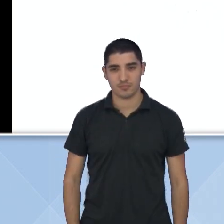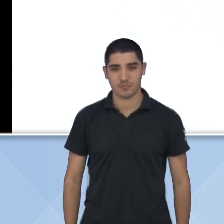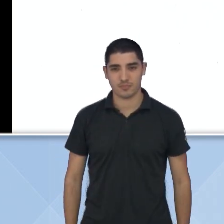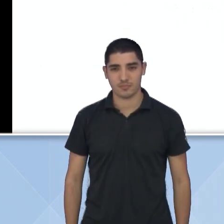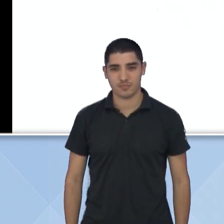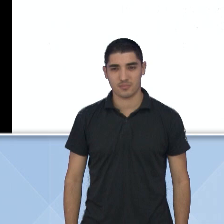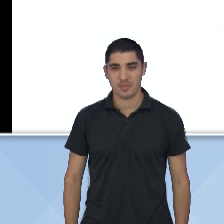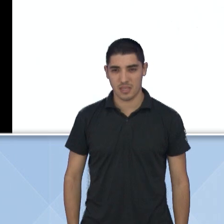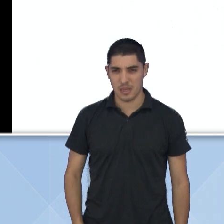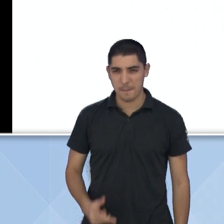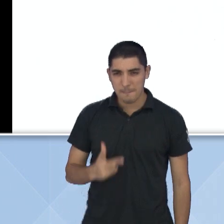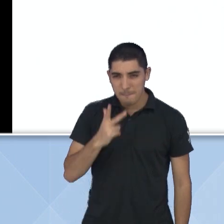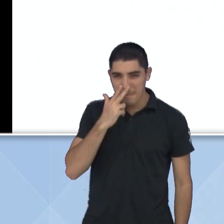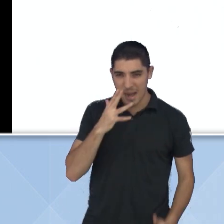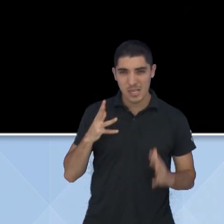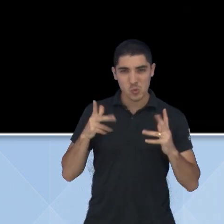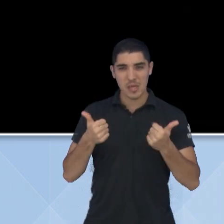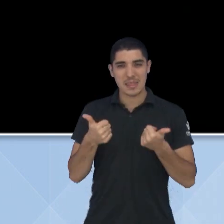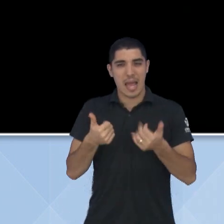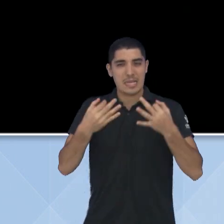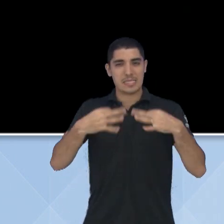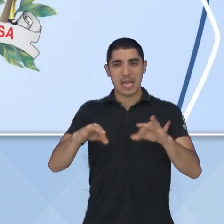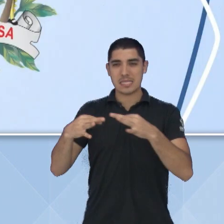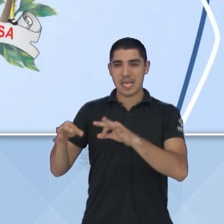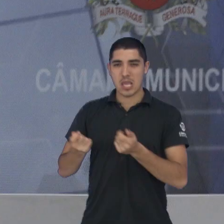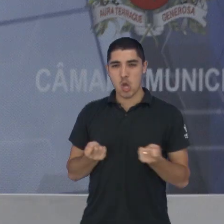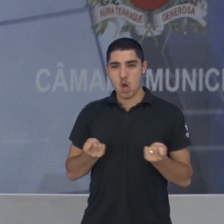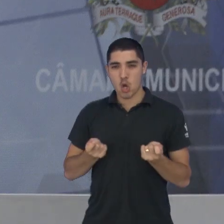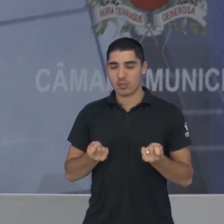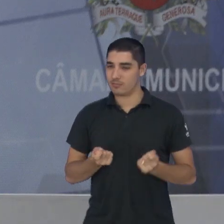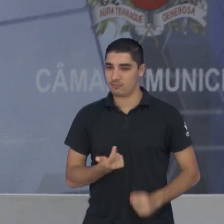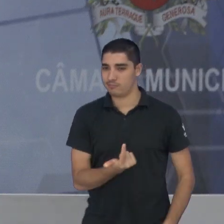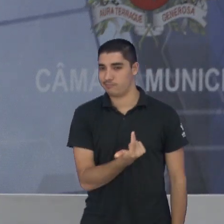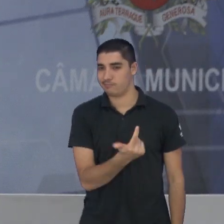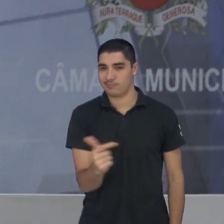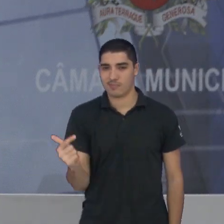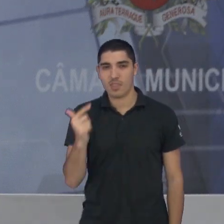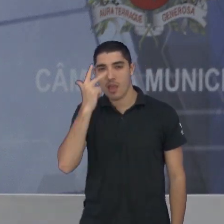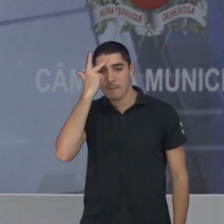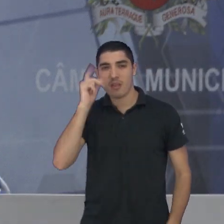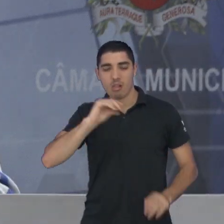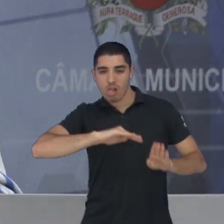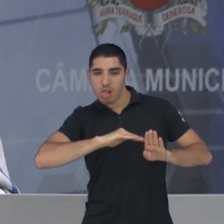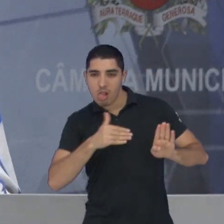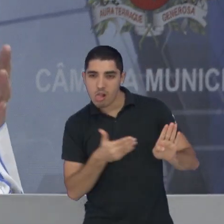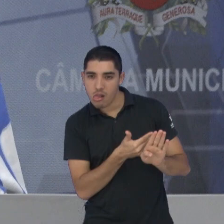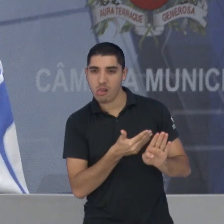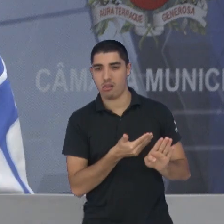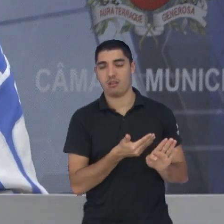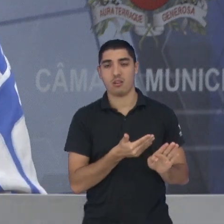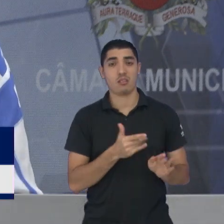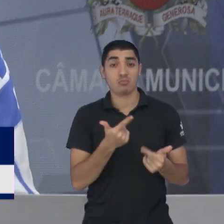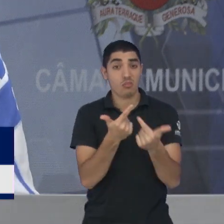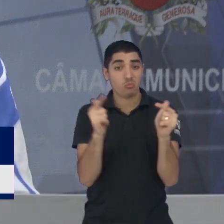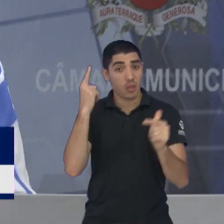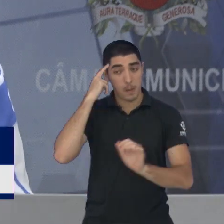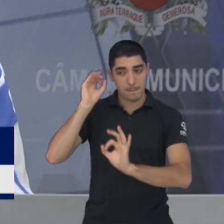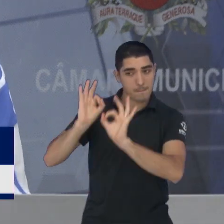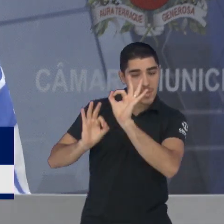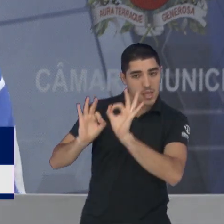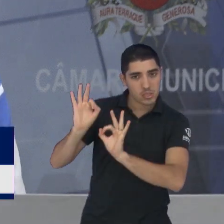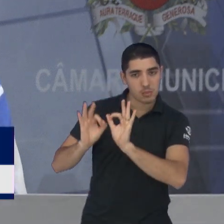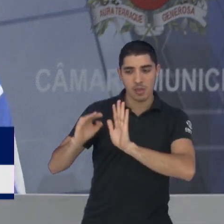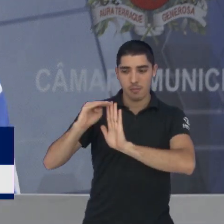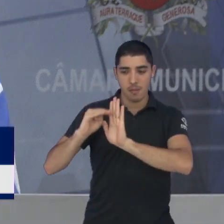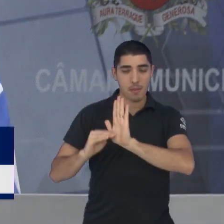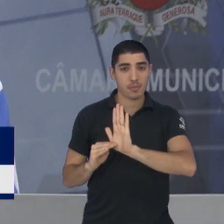Então, realmente, estão fazendo a coisa aí no ímpeto, na orelhada, sem planejamento, sem